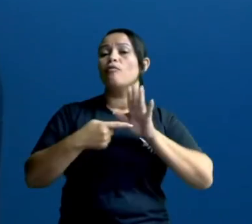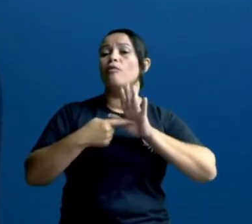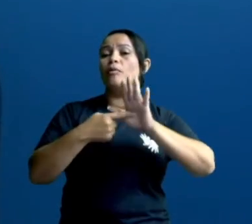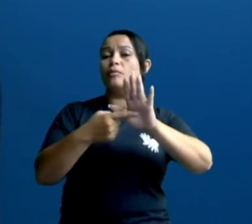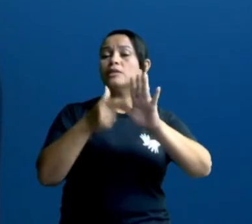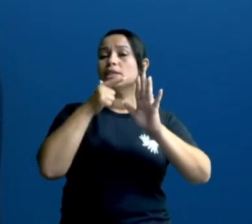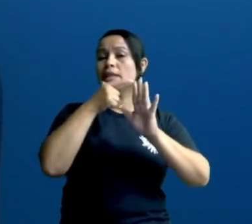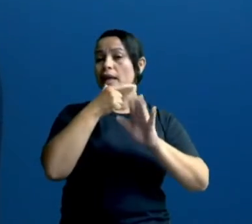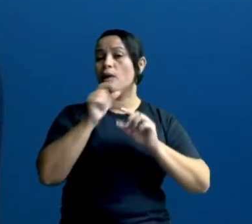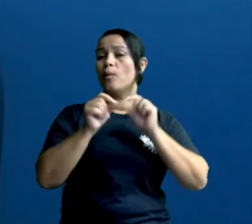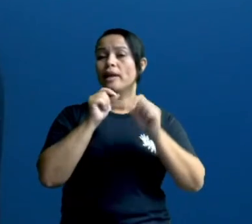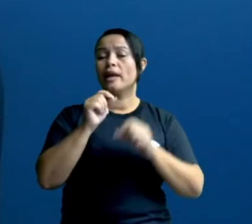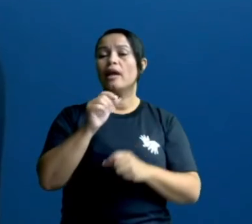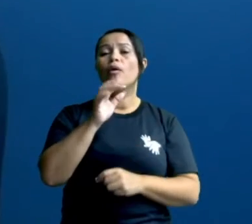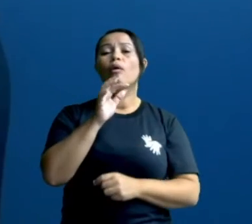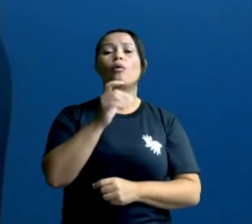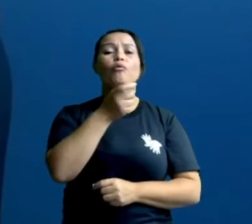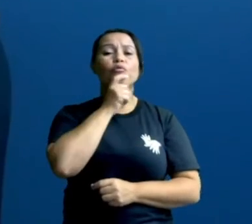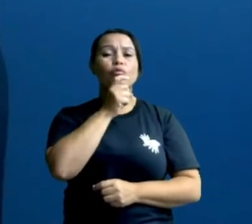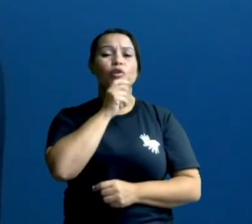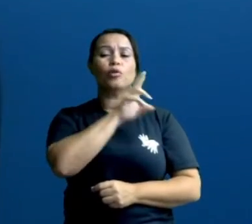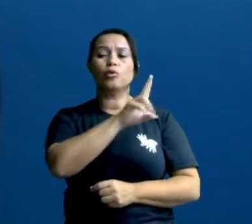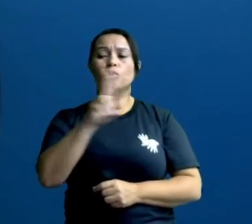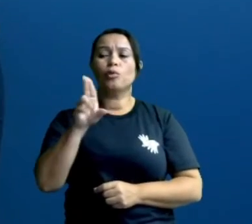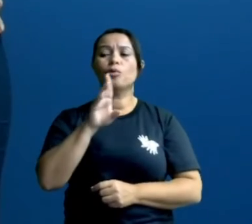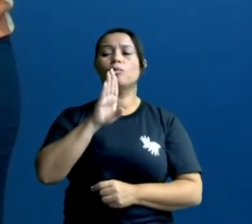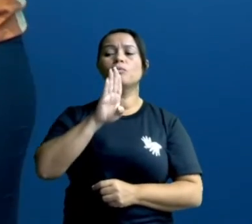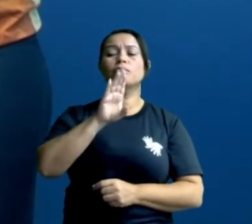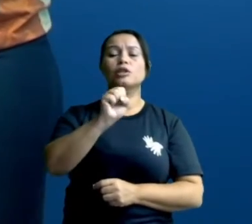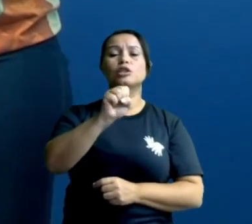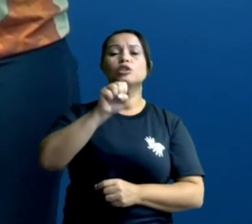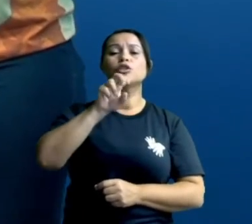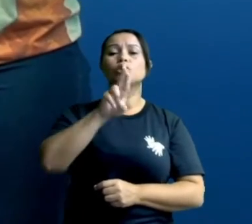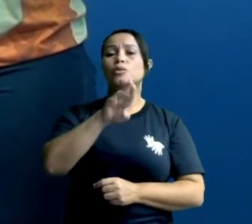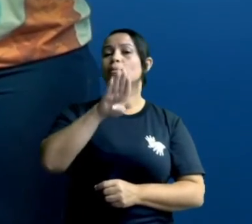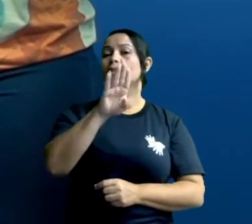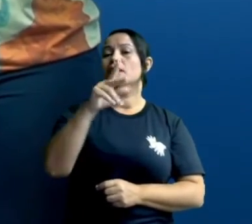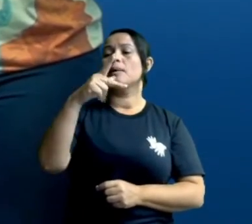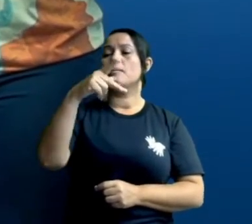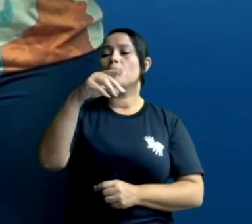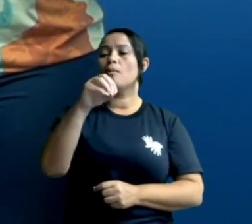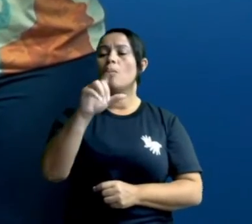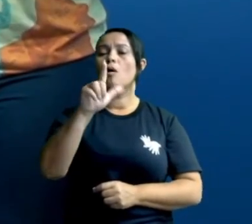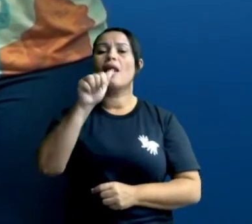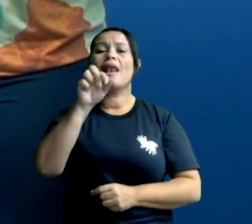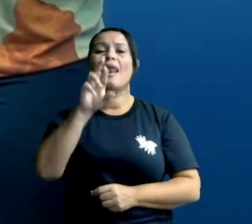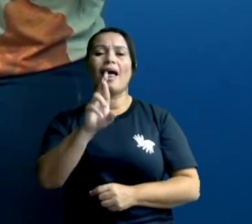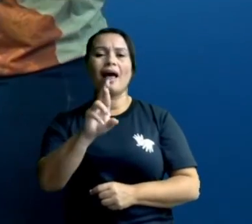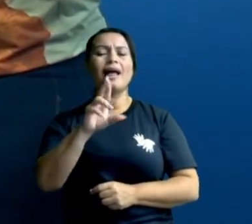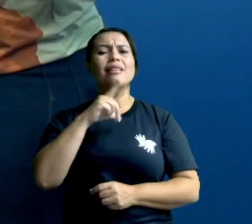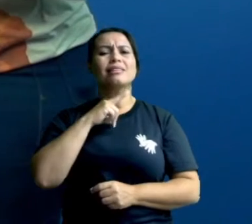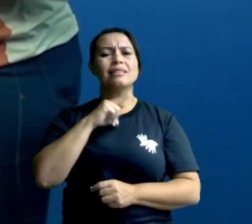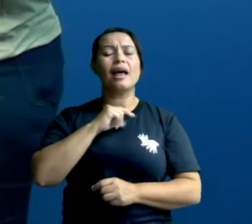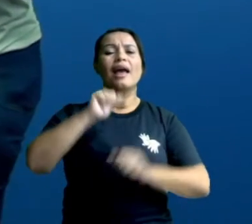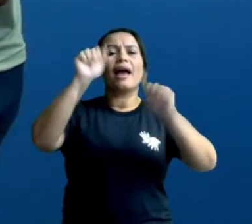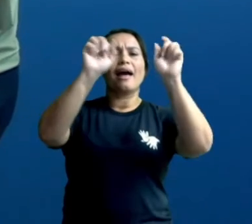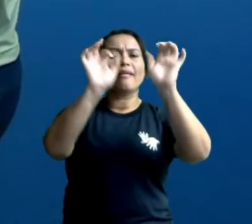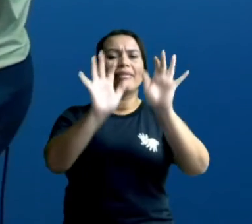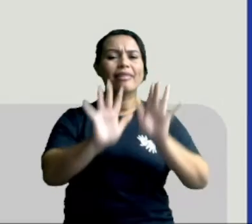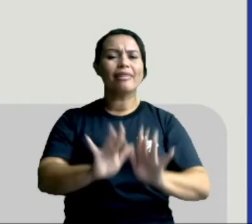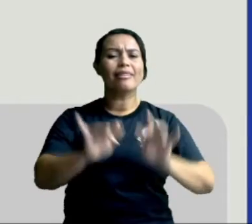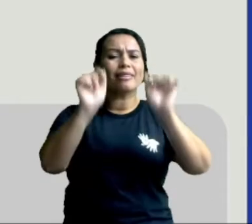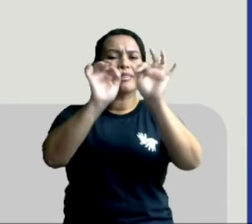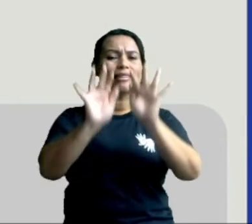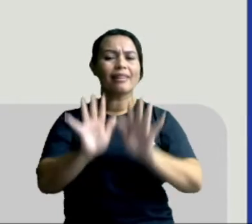você agora o clima frio chamado de subpolar nem aí tenha a neve tudo bonitinho para vocês na